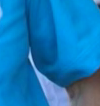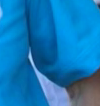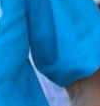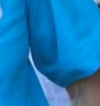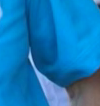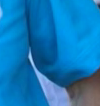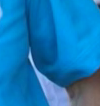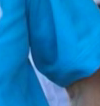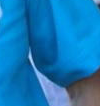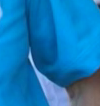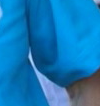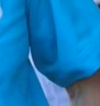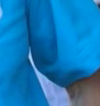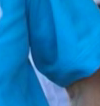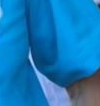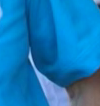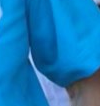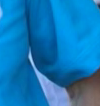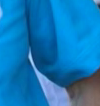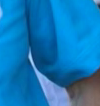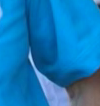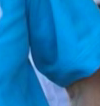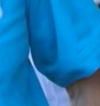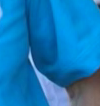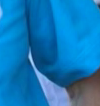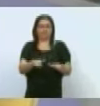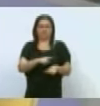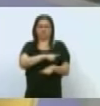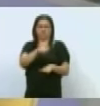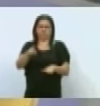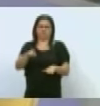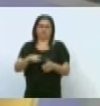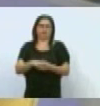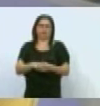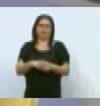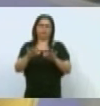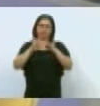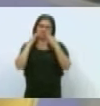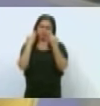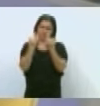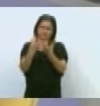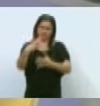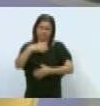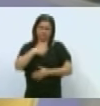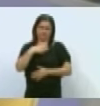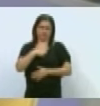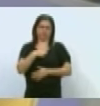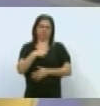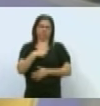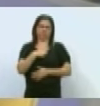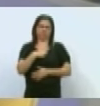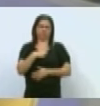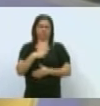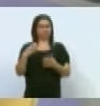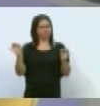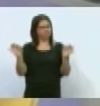aos nossos sinceros sentimentos pela grande perda aí à família, aos nossos sentimentos. Ok?